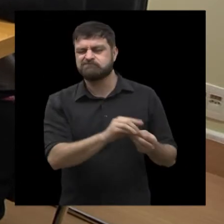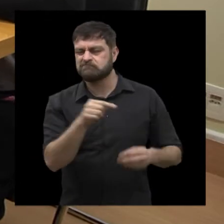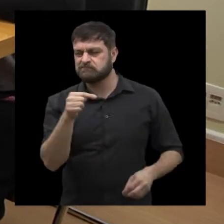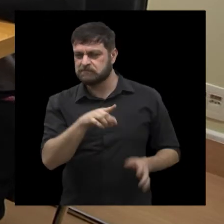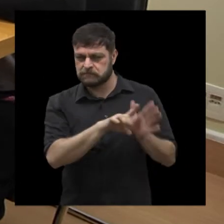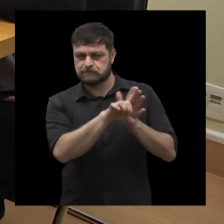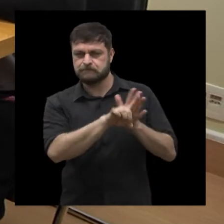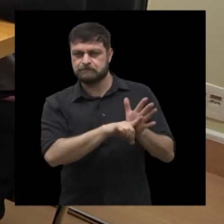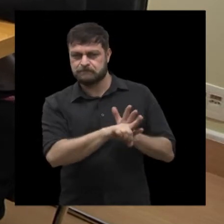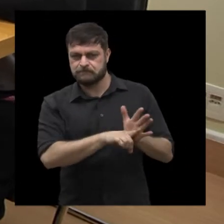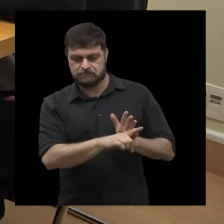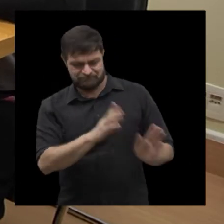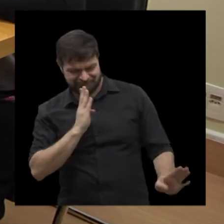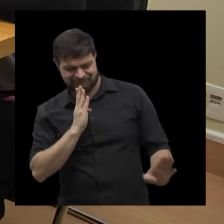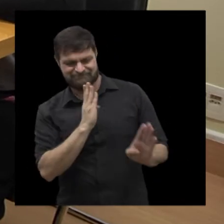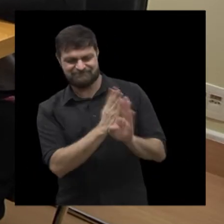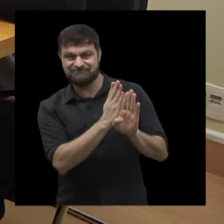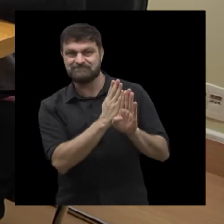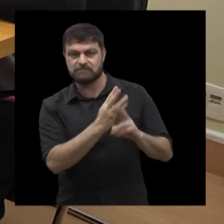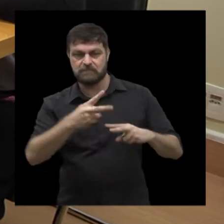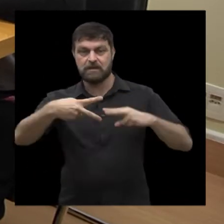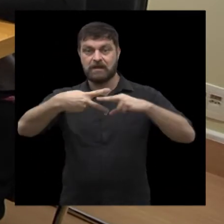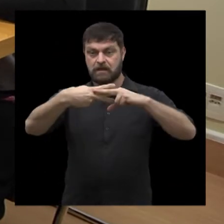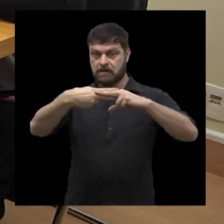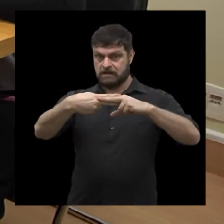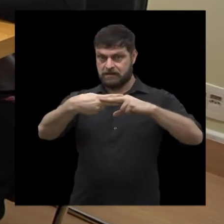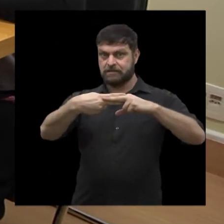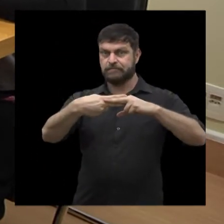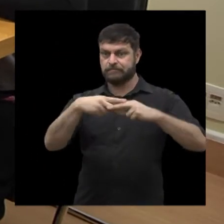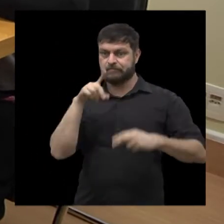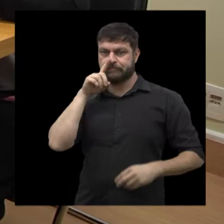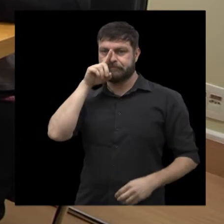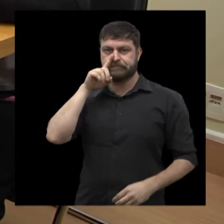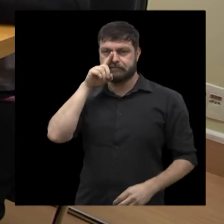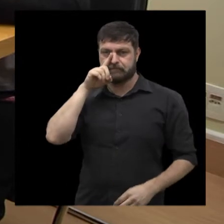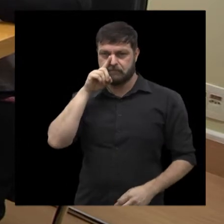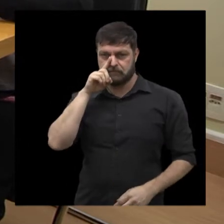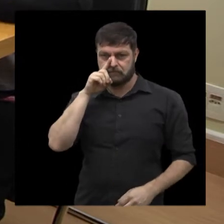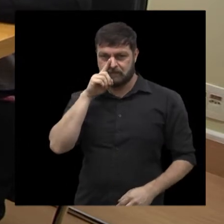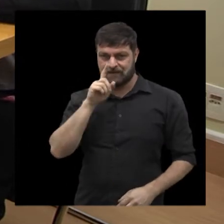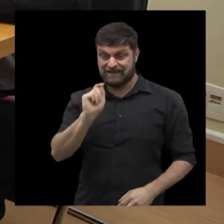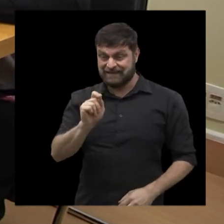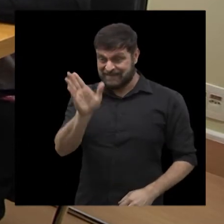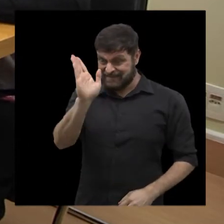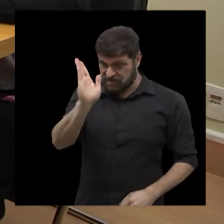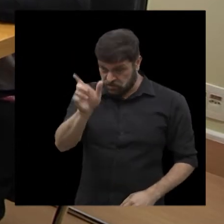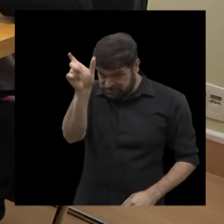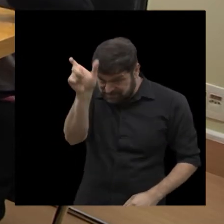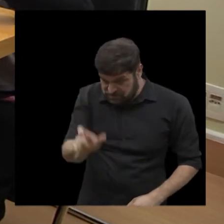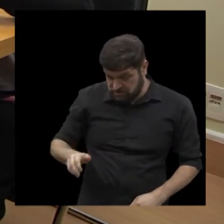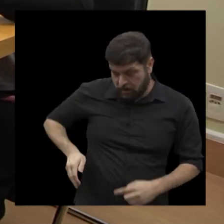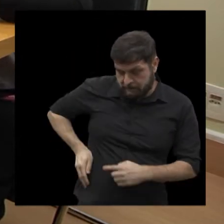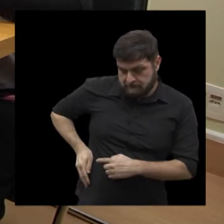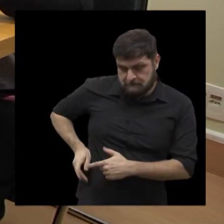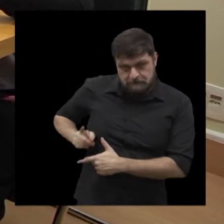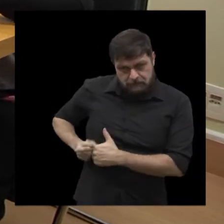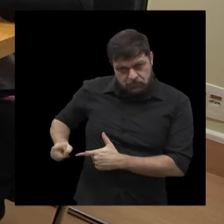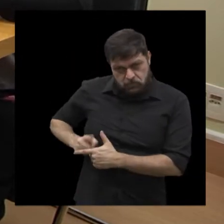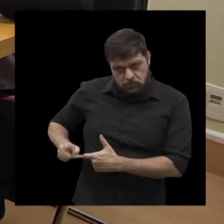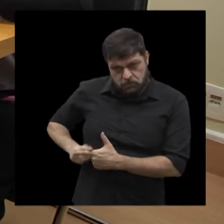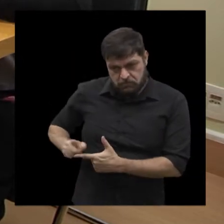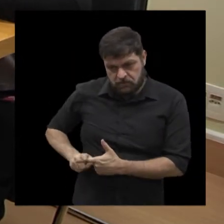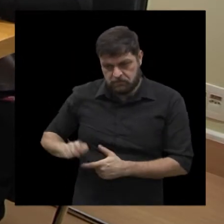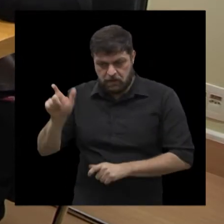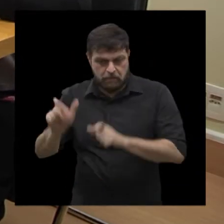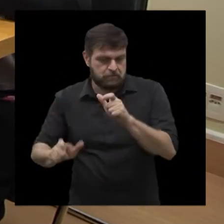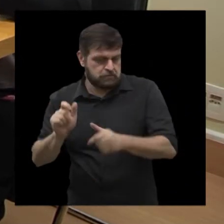uma pesquisa. E foram ver e descobriram essa toxina. Então, mas é só para quem já sabe que tem o problema. Por exemplo, uma pessoa que não